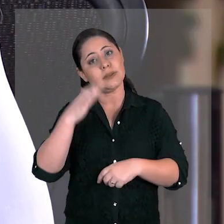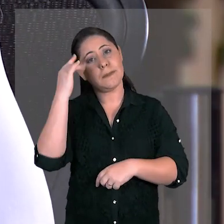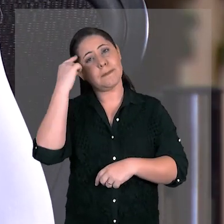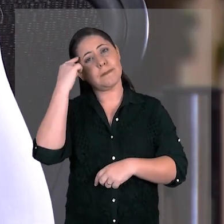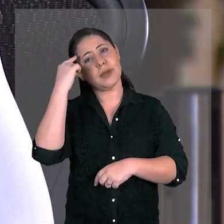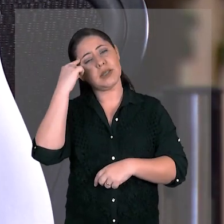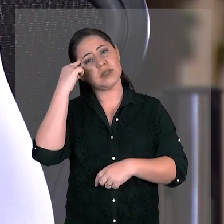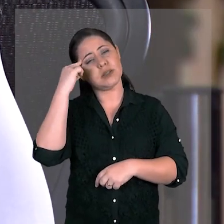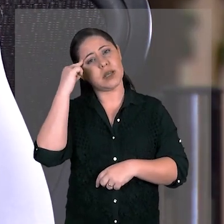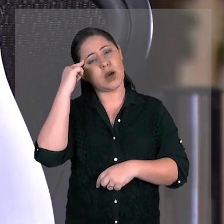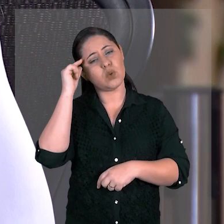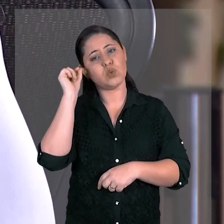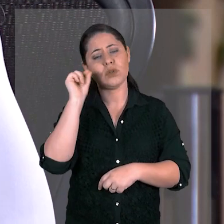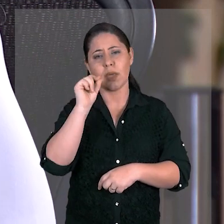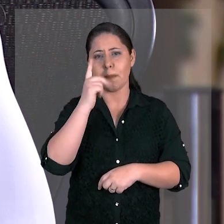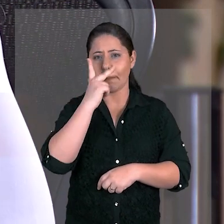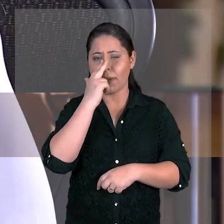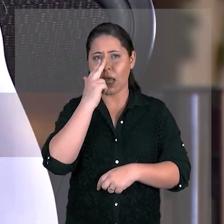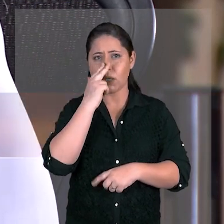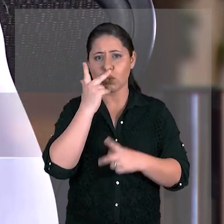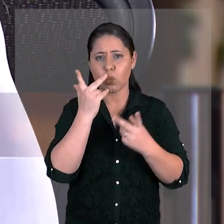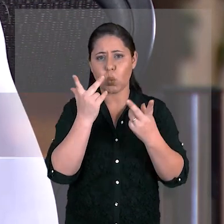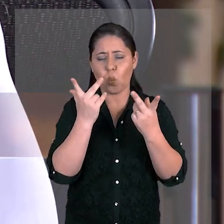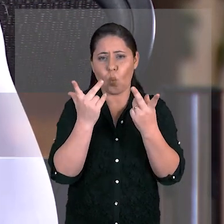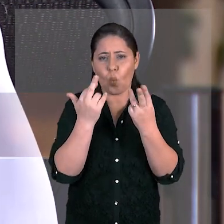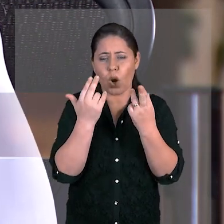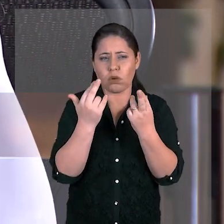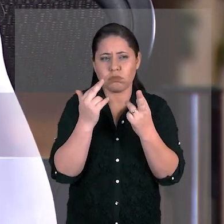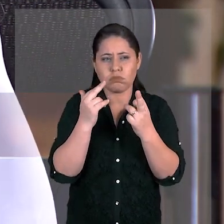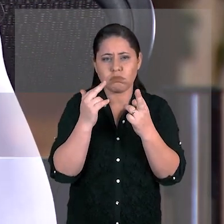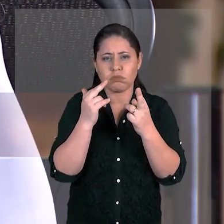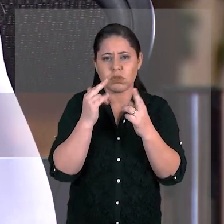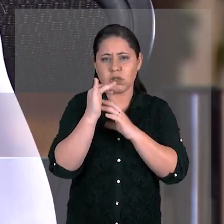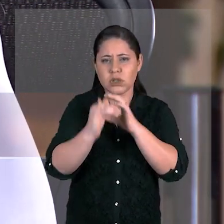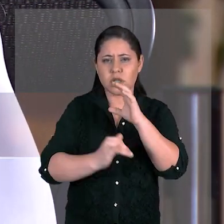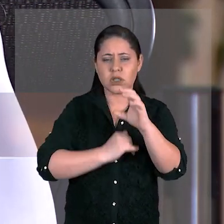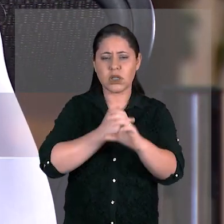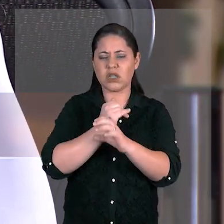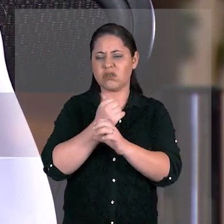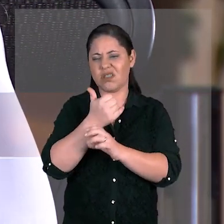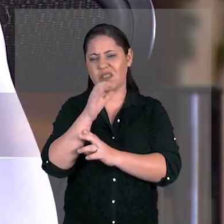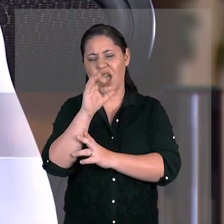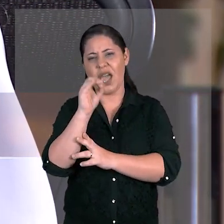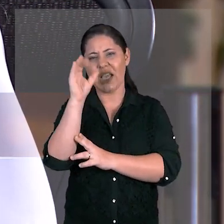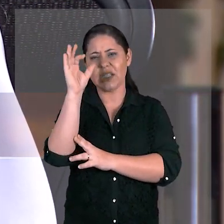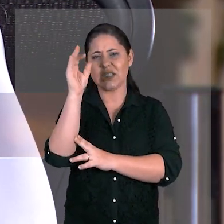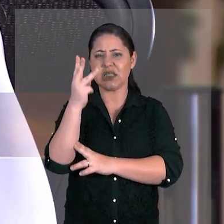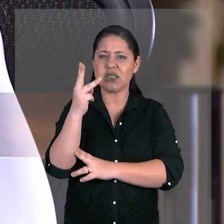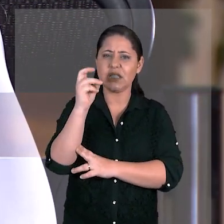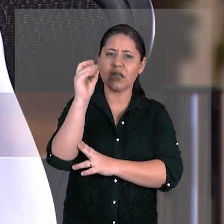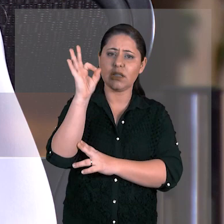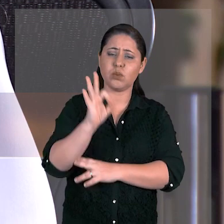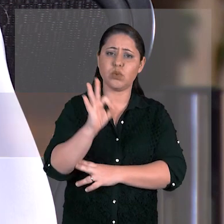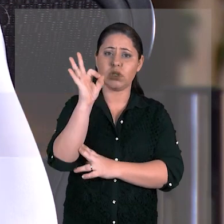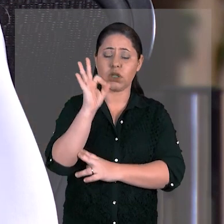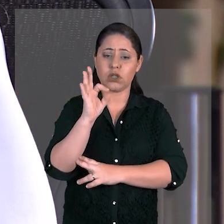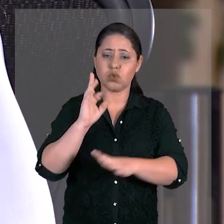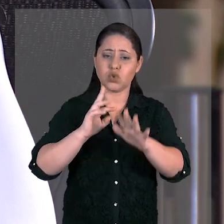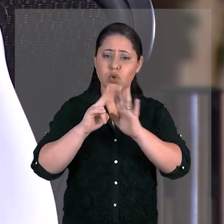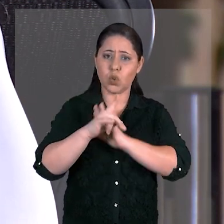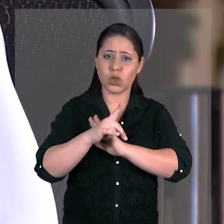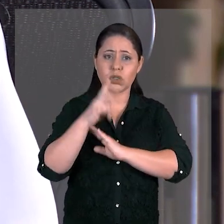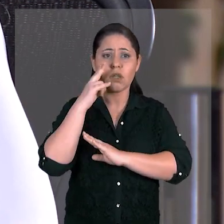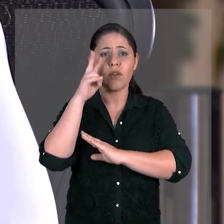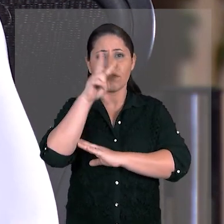internet é um iceberg. Nós temos ali 10, 30% que a gente vê e que a gente